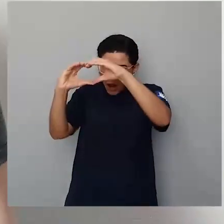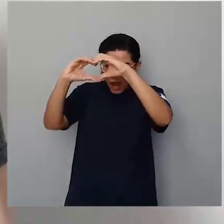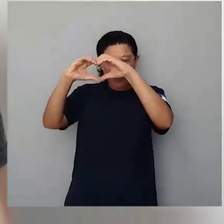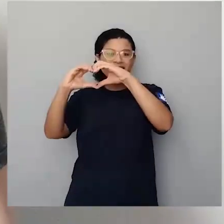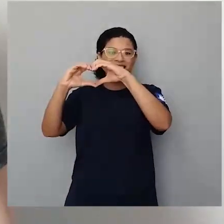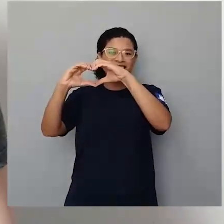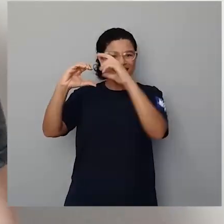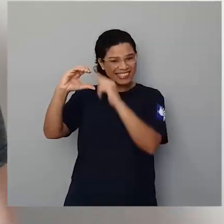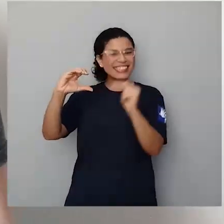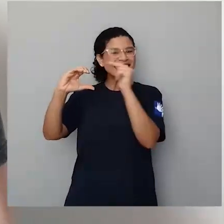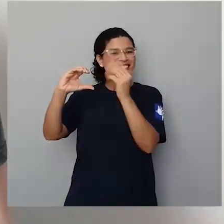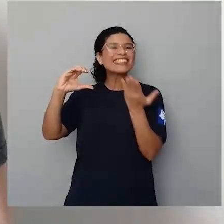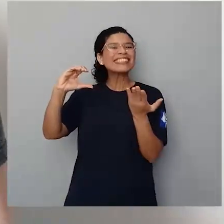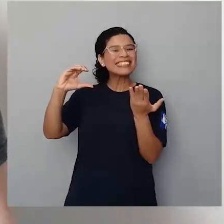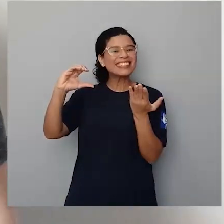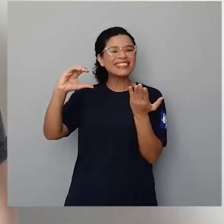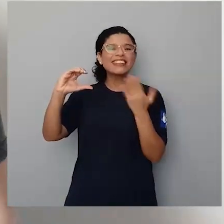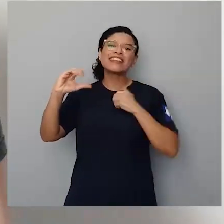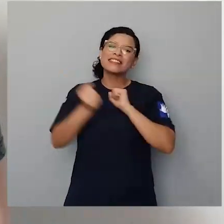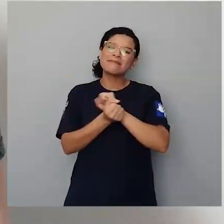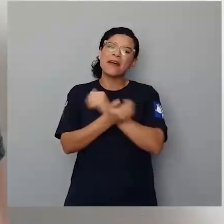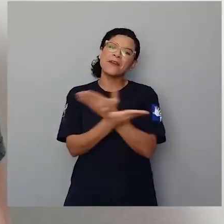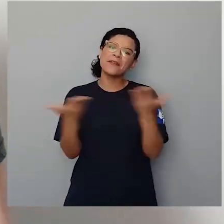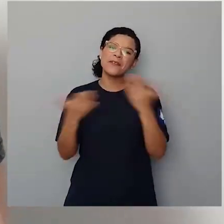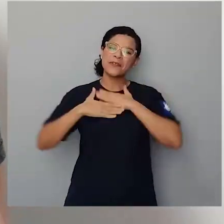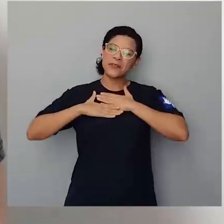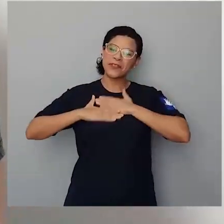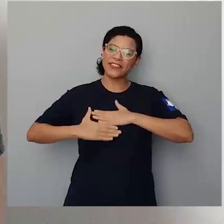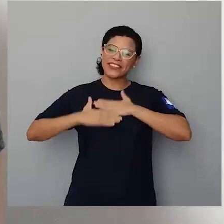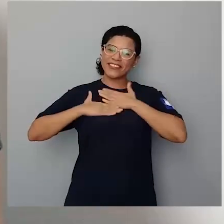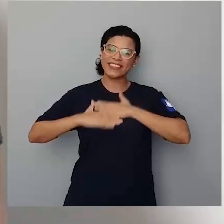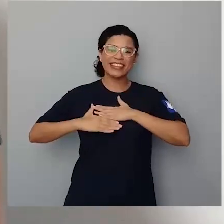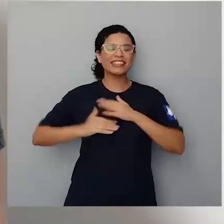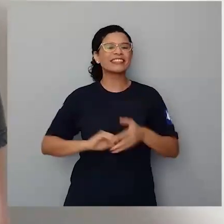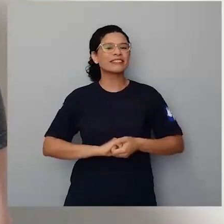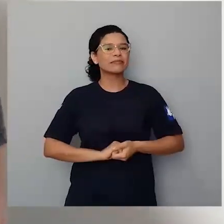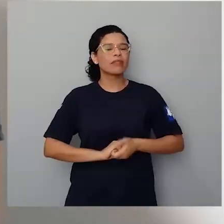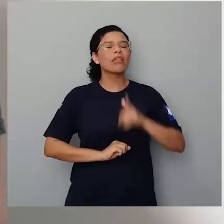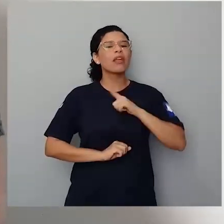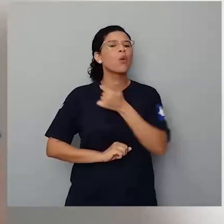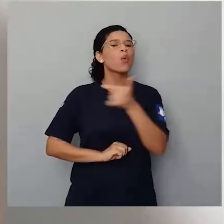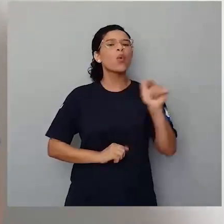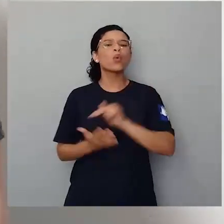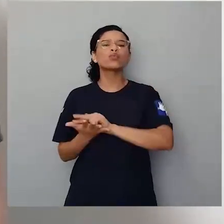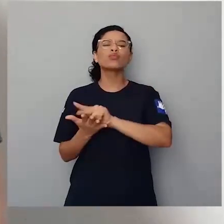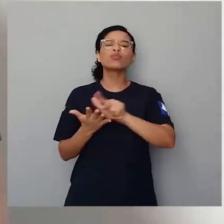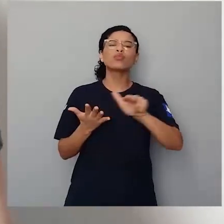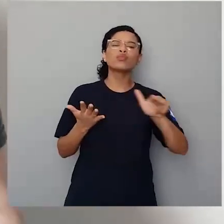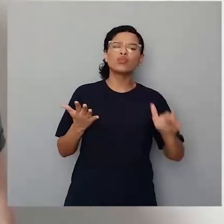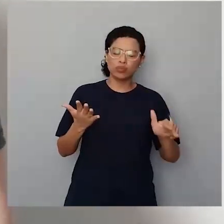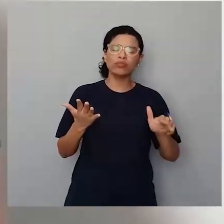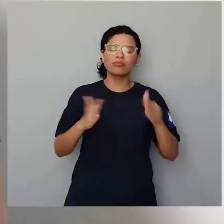esculturas na cidade afora. Espero que vocês tenham gostado. E olha, existem outros